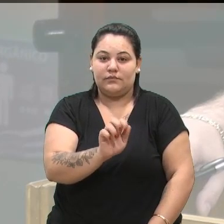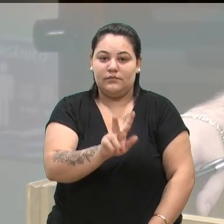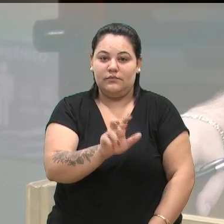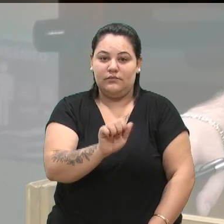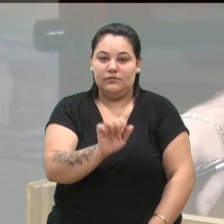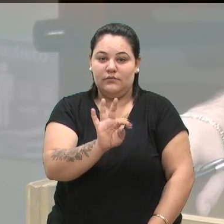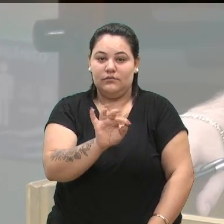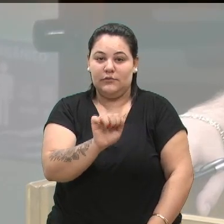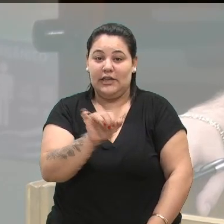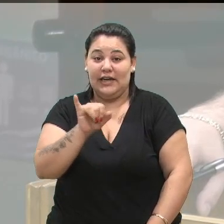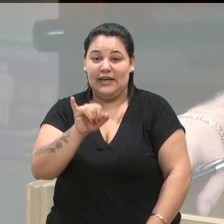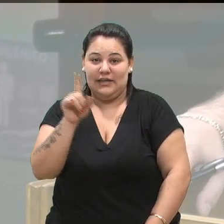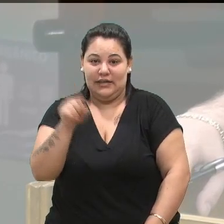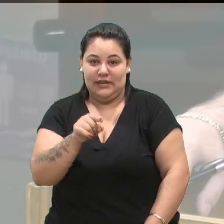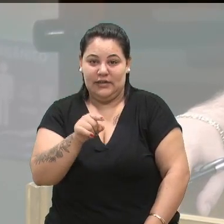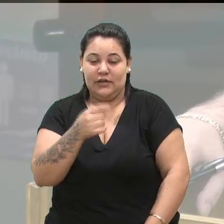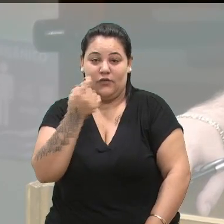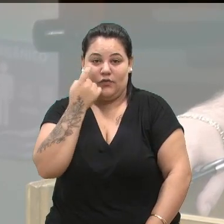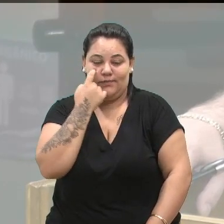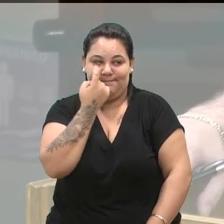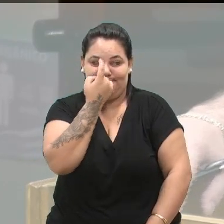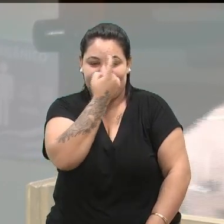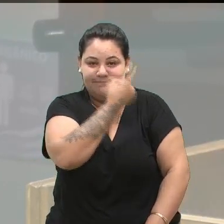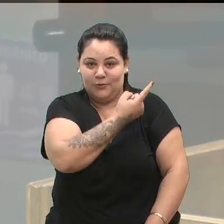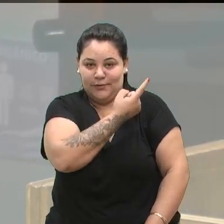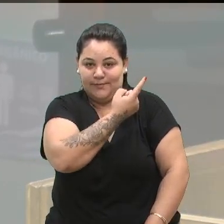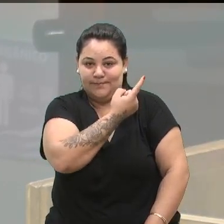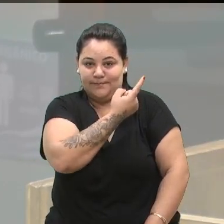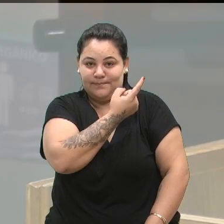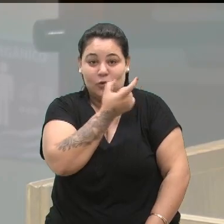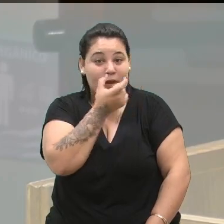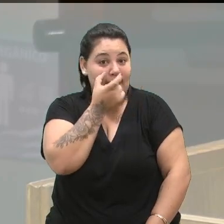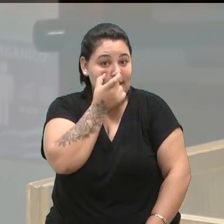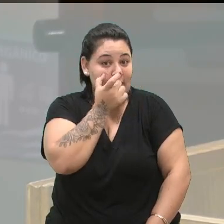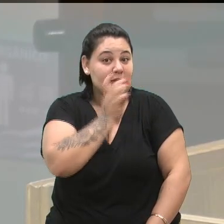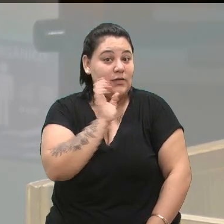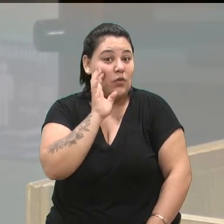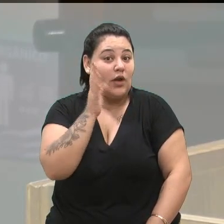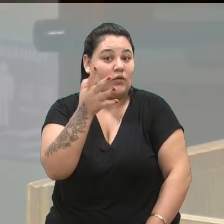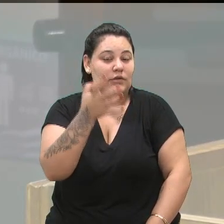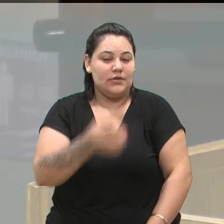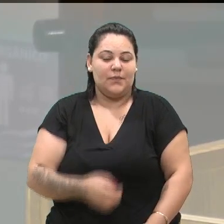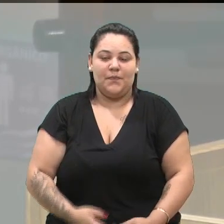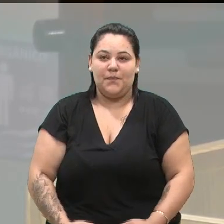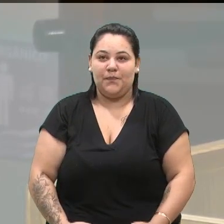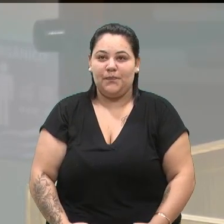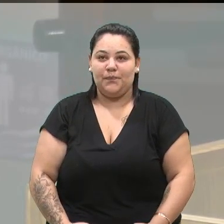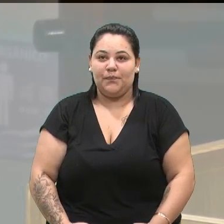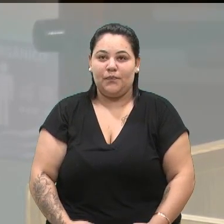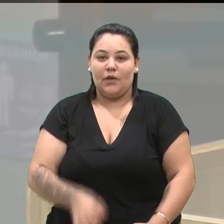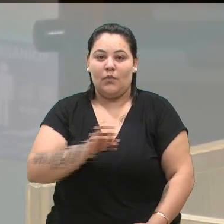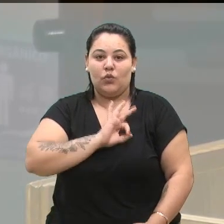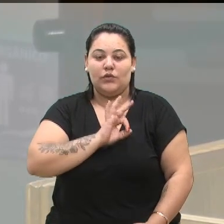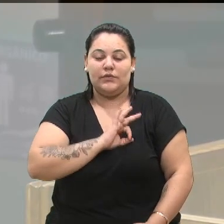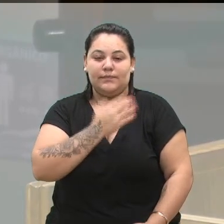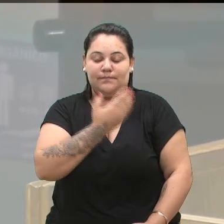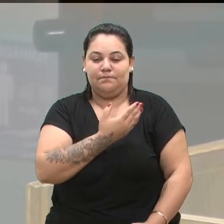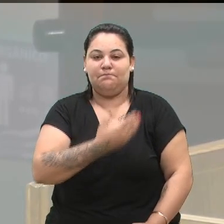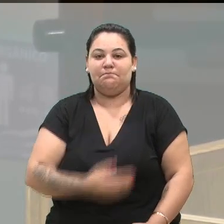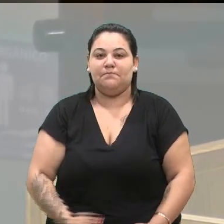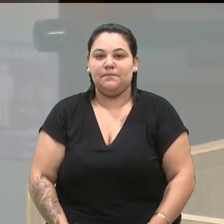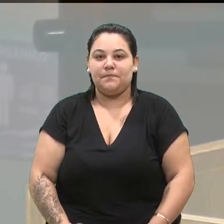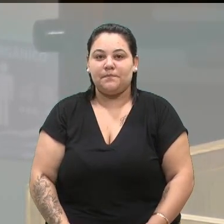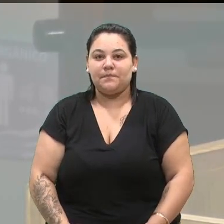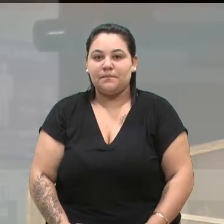E eu vou pedir para que todos assistam atentamente essa ocorrência que ocorreu com a Brigada Militar no município de Gravataí. Pode